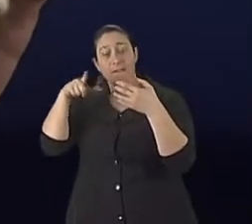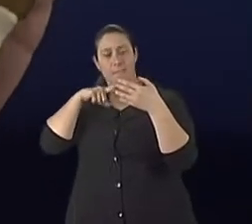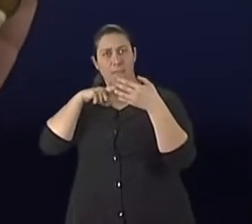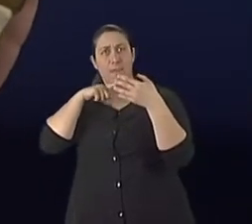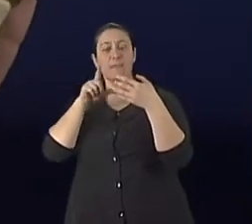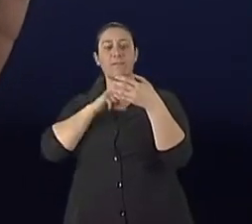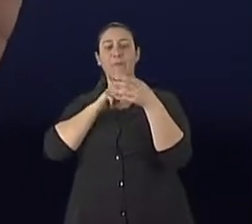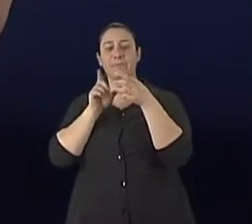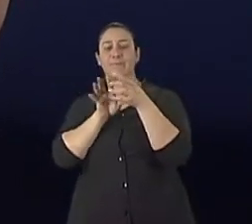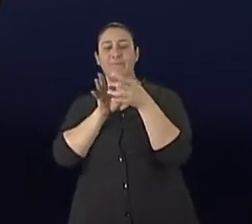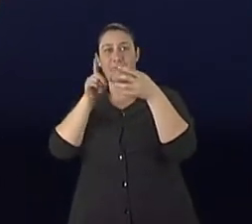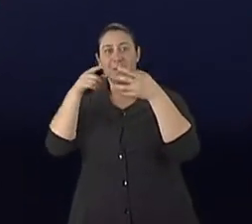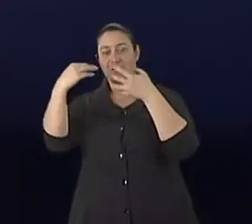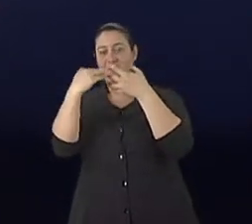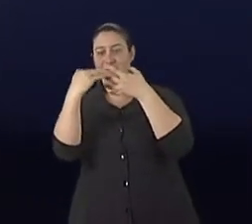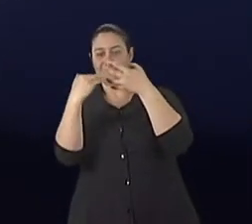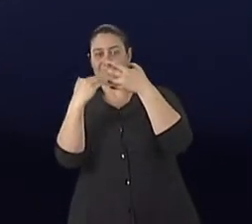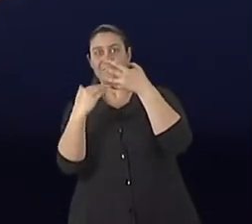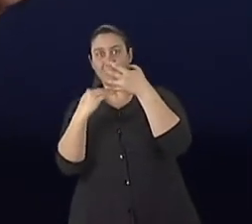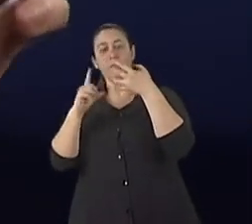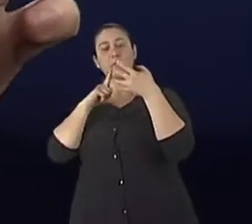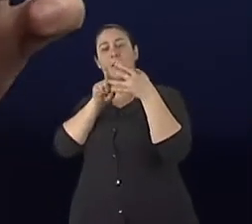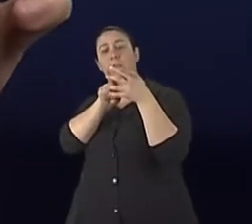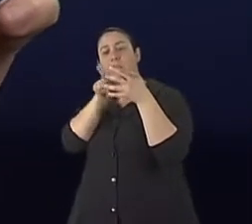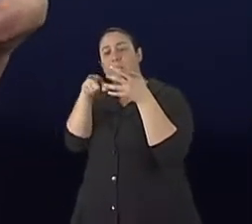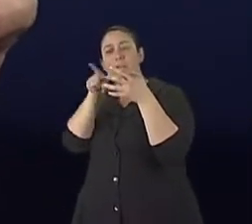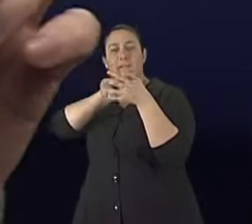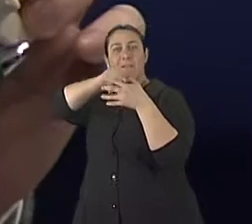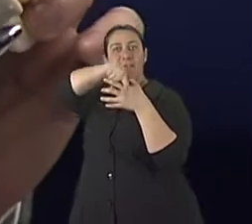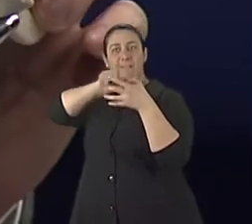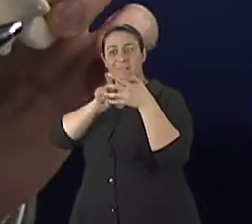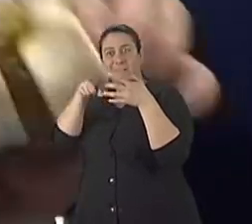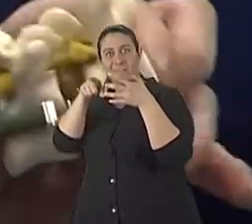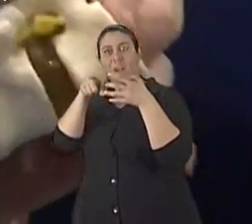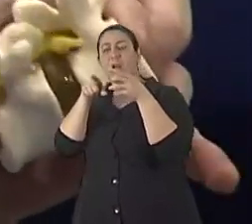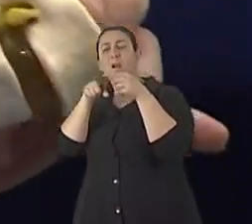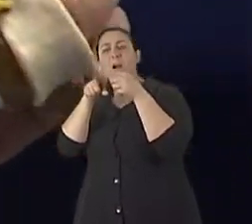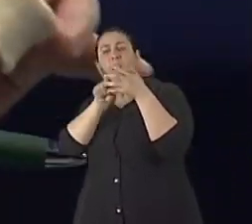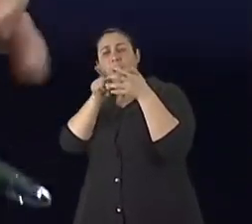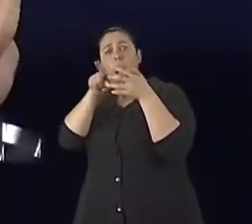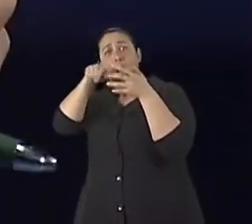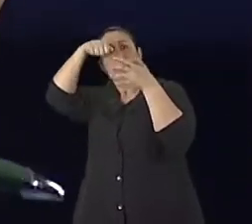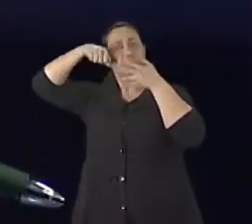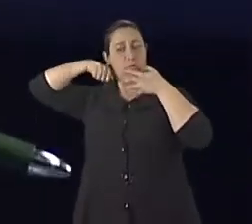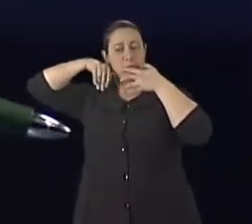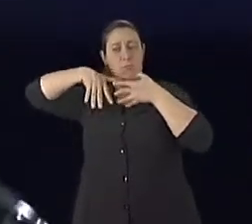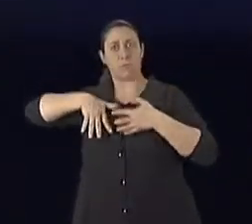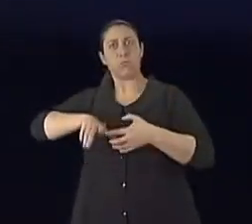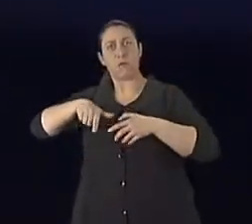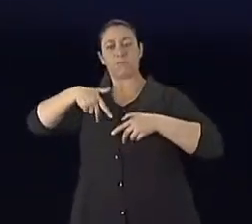apertando e vai apertando os nervos que saem aqui atrás da coluna isso é um aspecto do desgaste do osso um outro aspecto que a gente vê